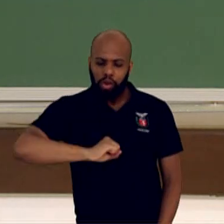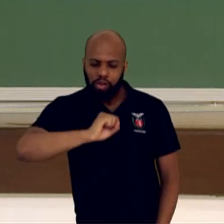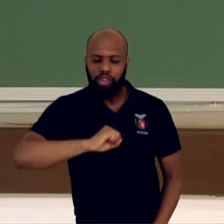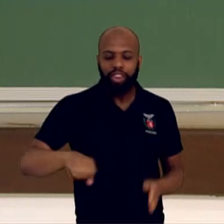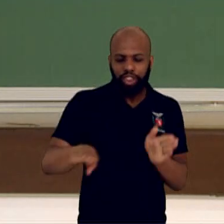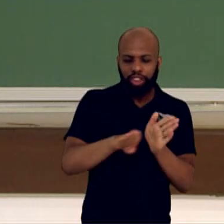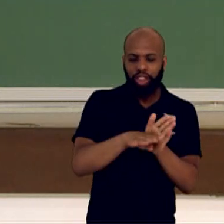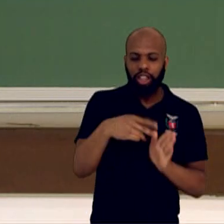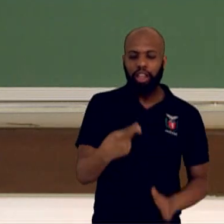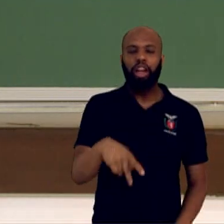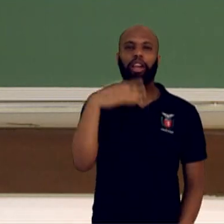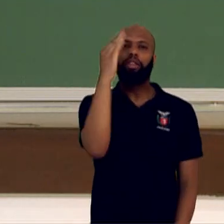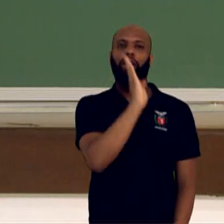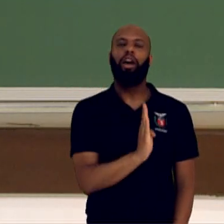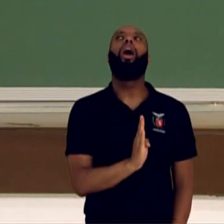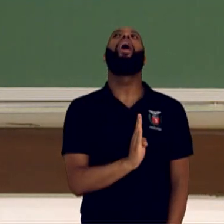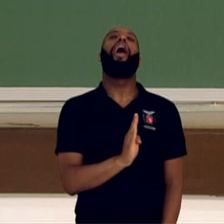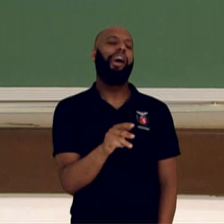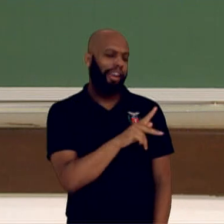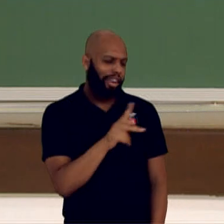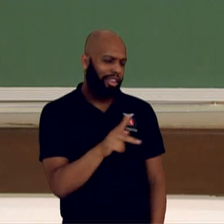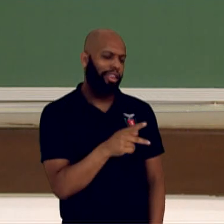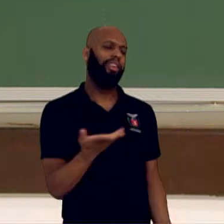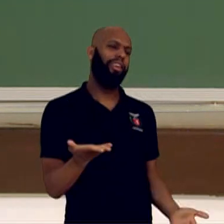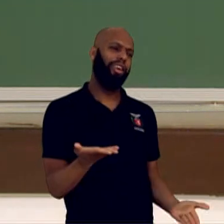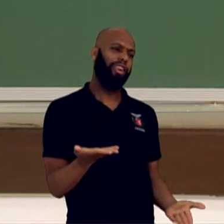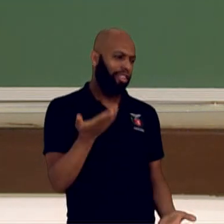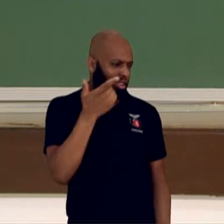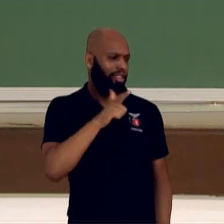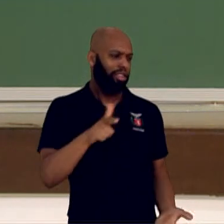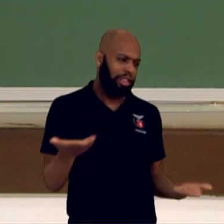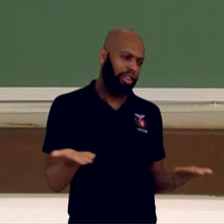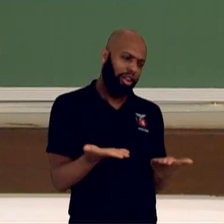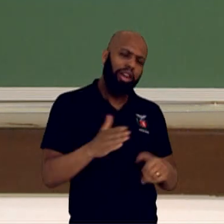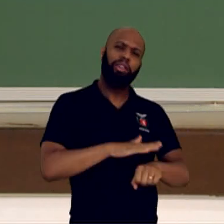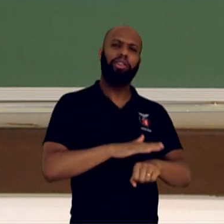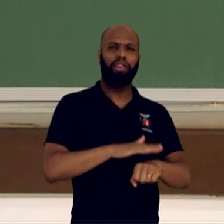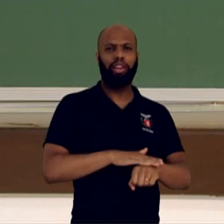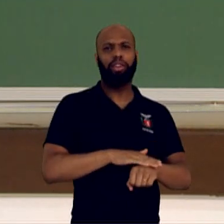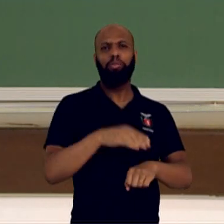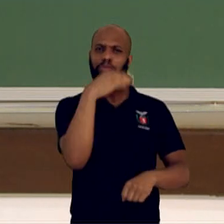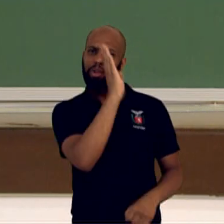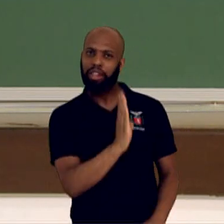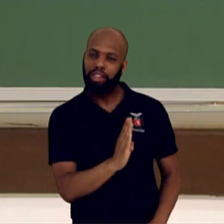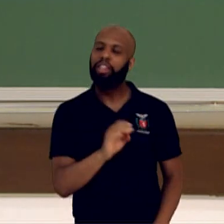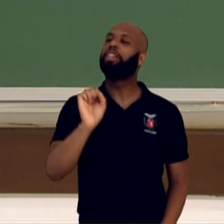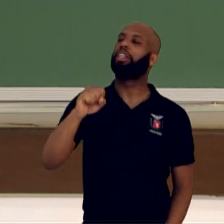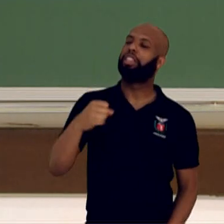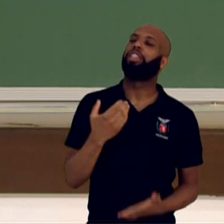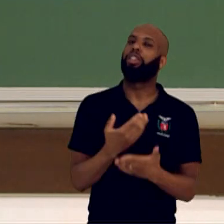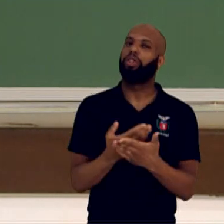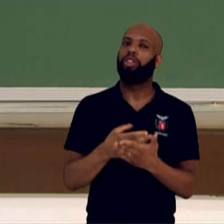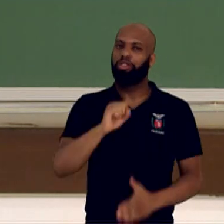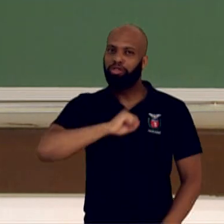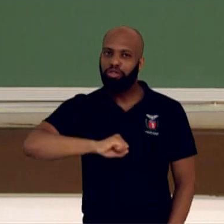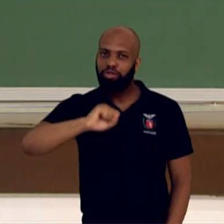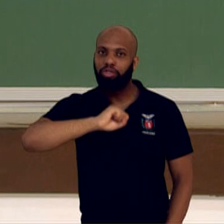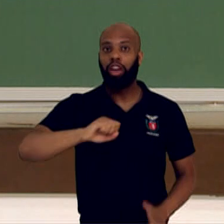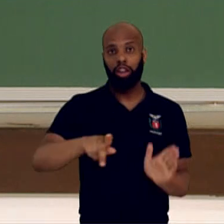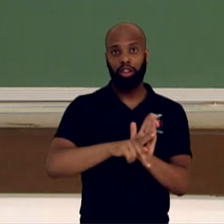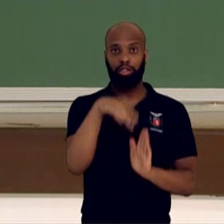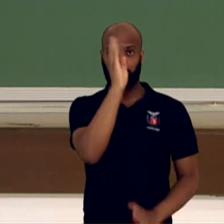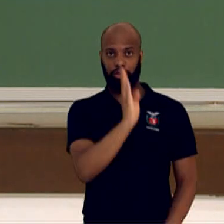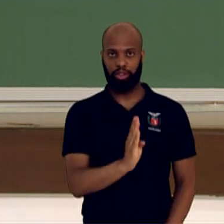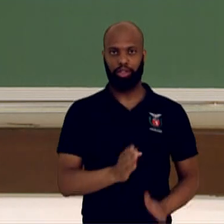Ô, professora, até que enfim, né? Vamos ver o funk no Brasil? Vamos ver o funk no Brasil, certo? É claro, como